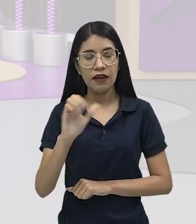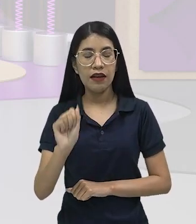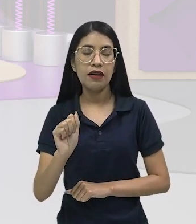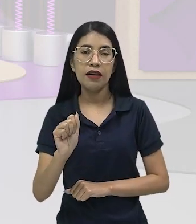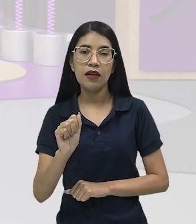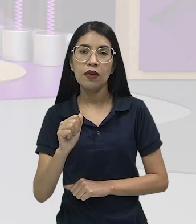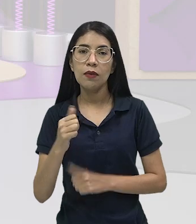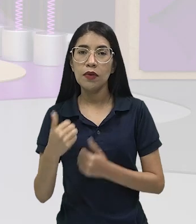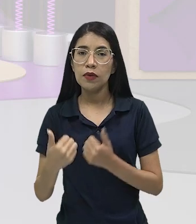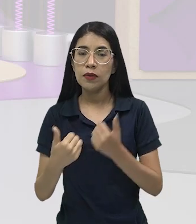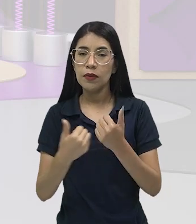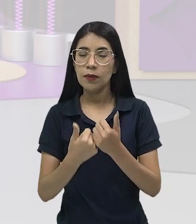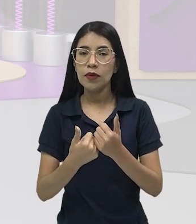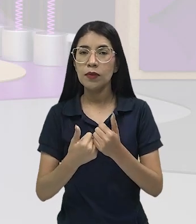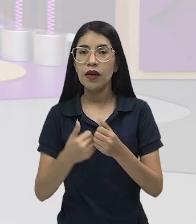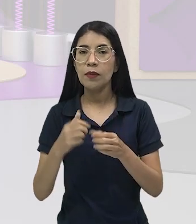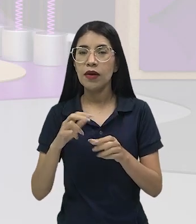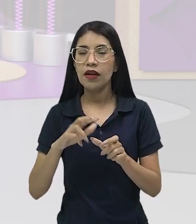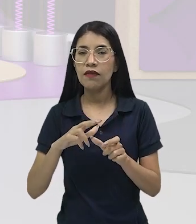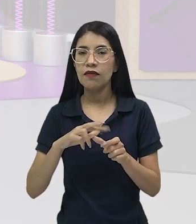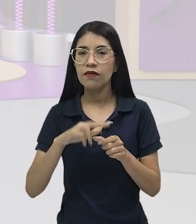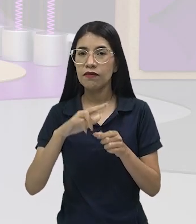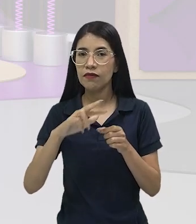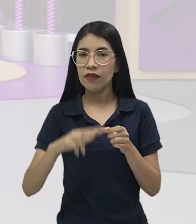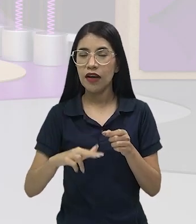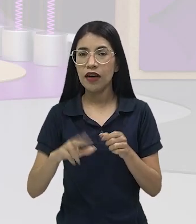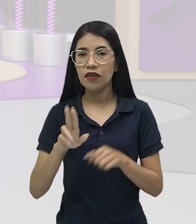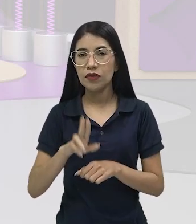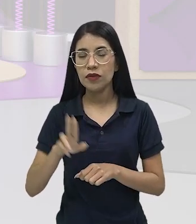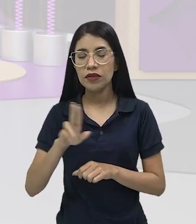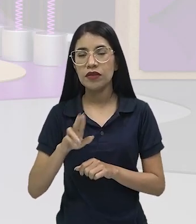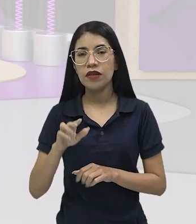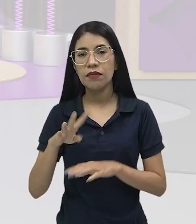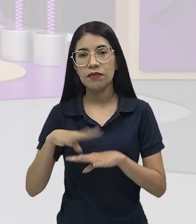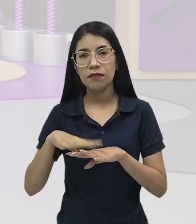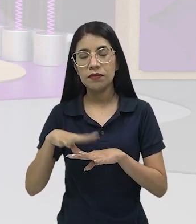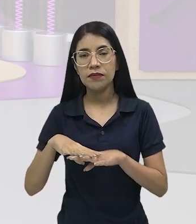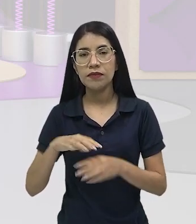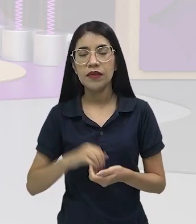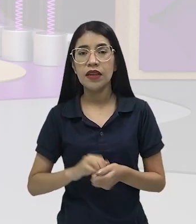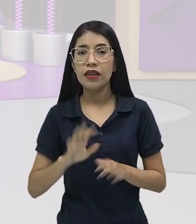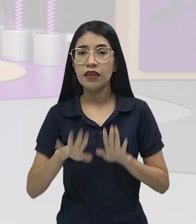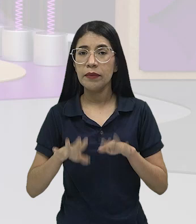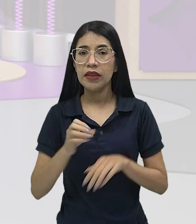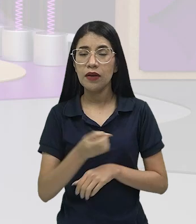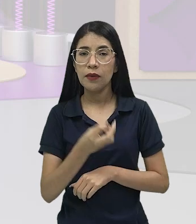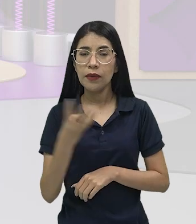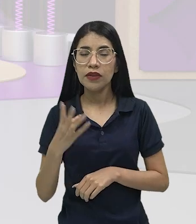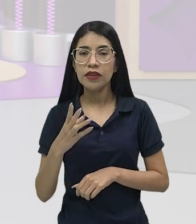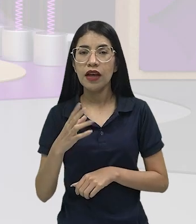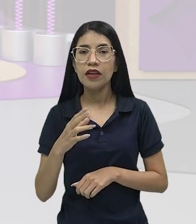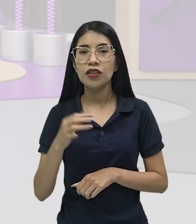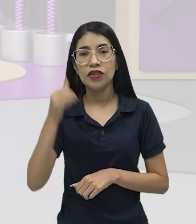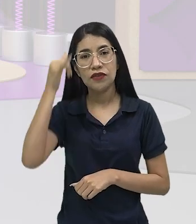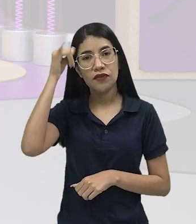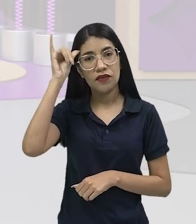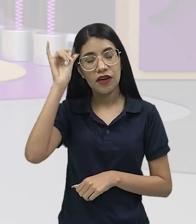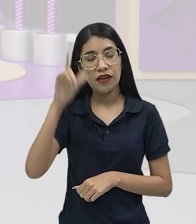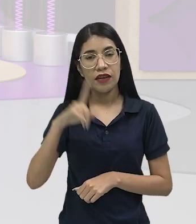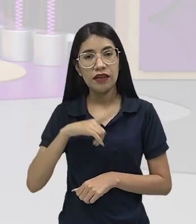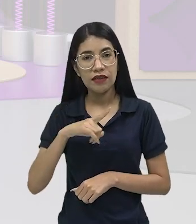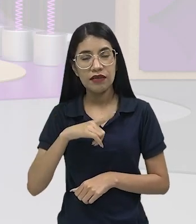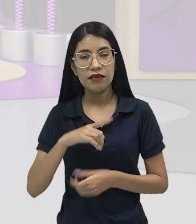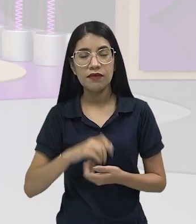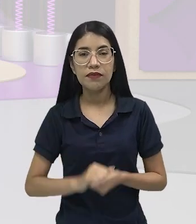por uma variável em matemática. Dependendo da quantidade de vacas que você tenha. Você